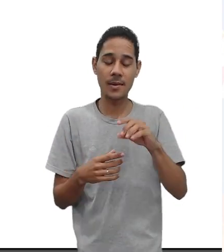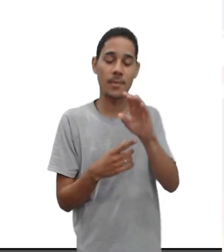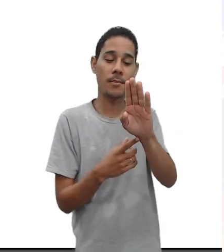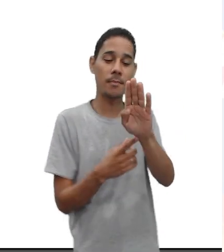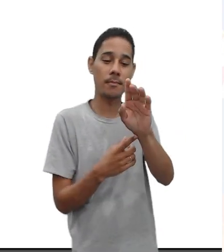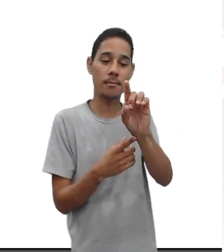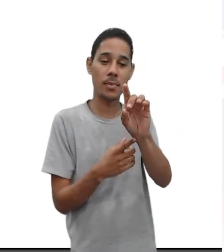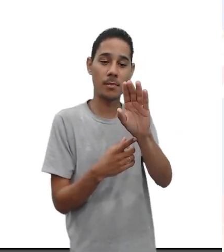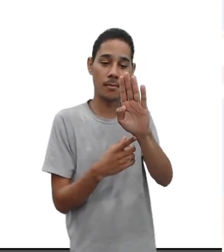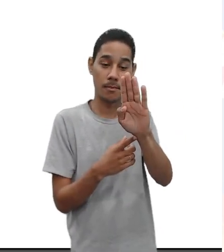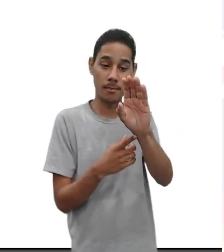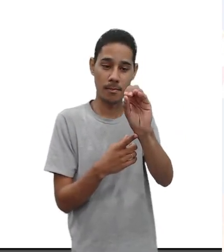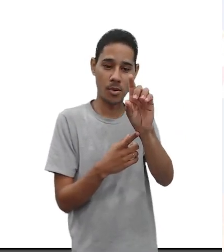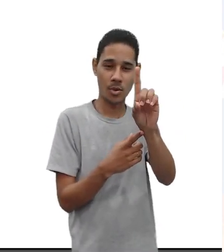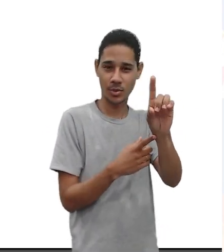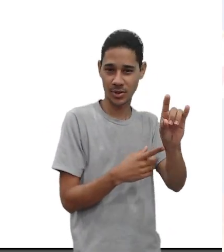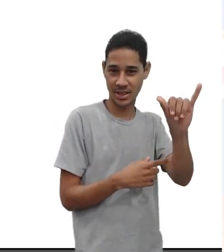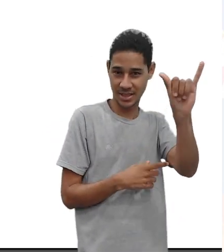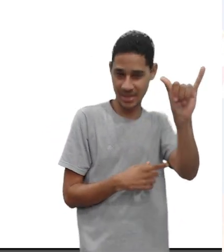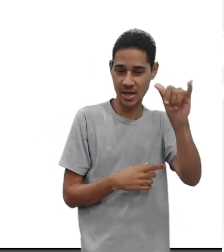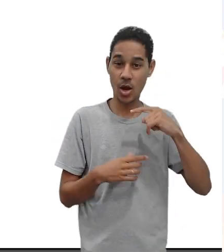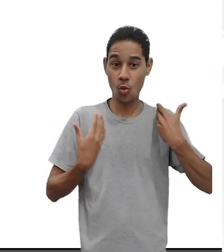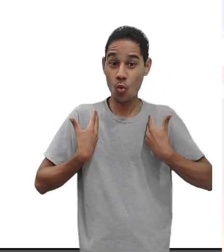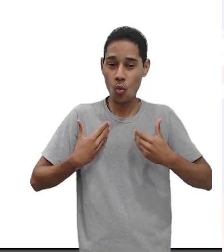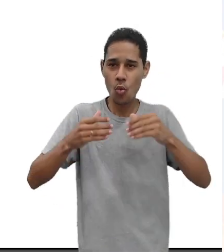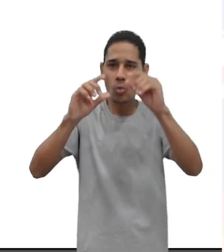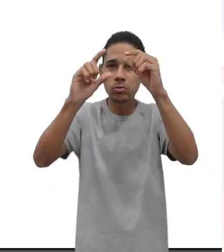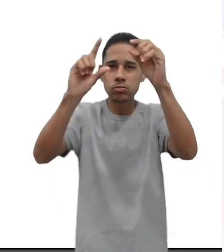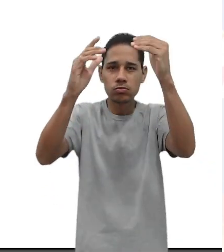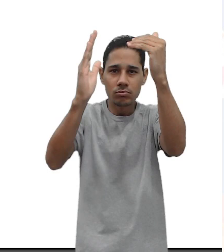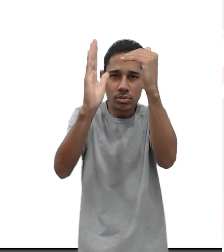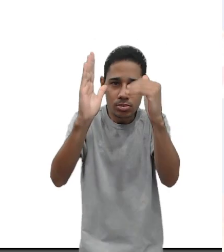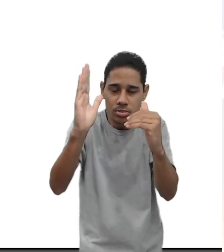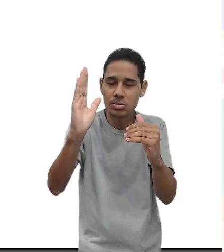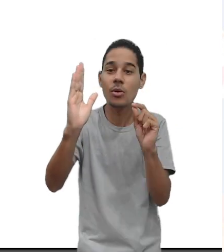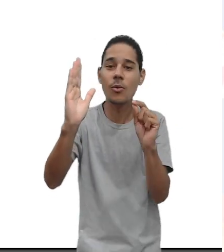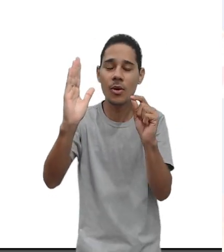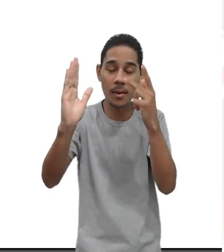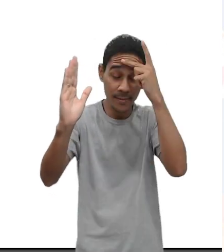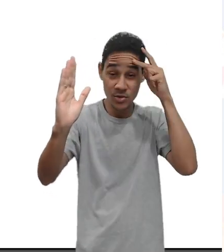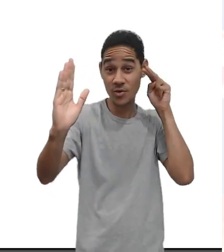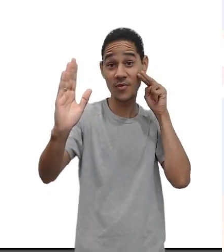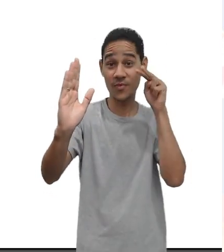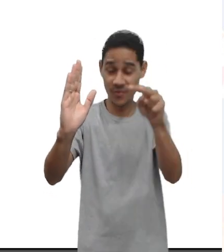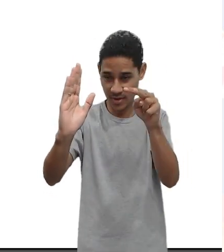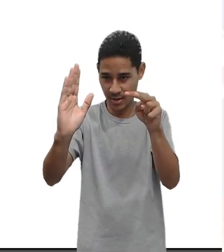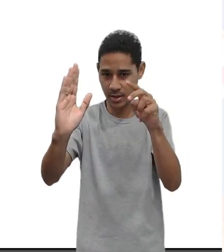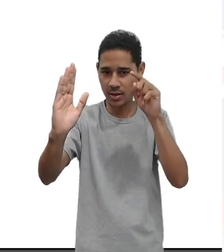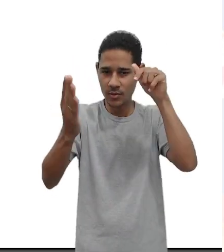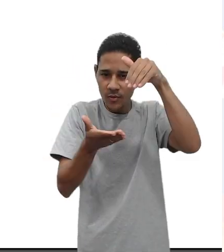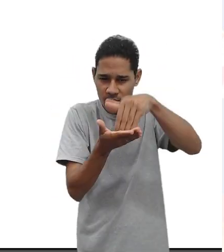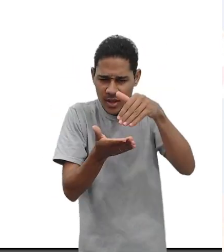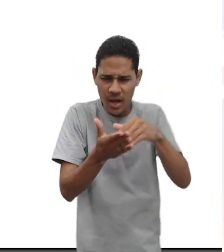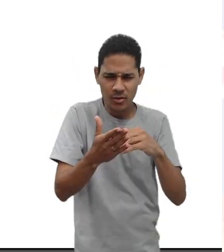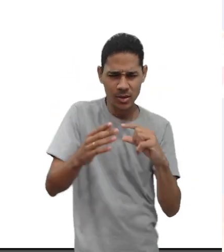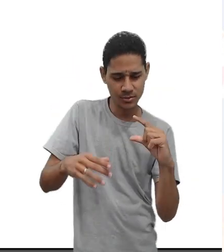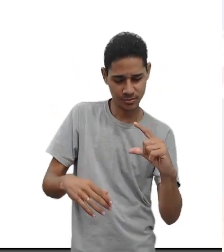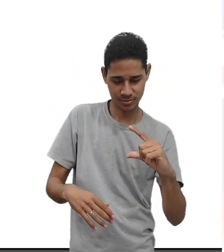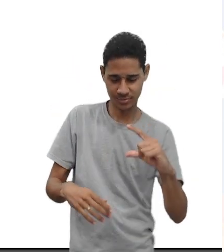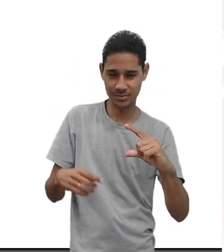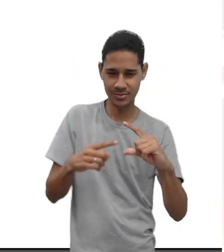o usuário vai visualizar na página. E ocorre o seu fechamento, tá? Ali